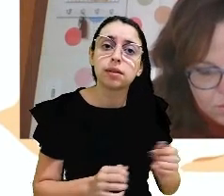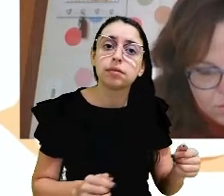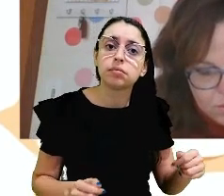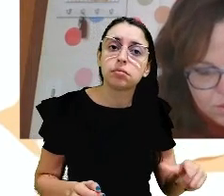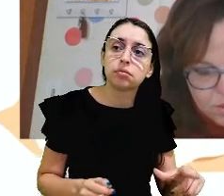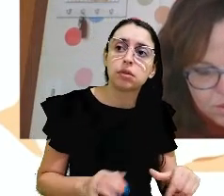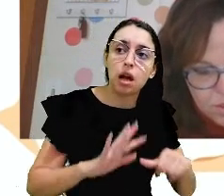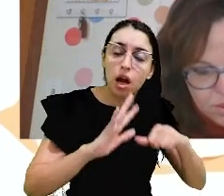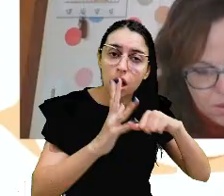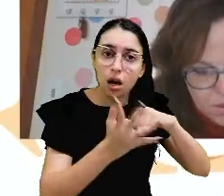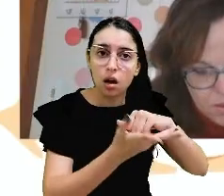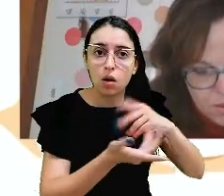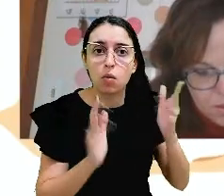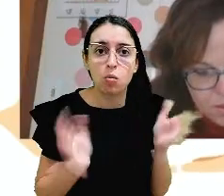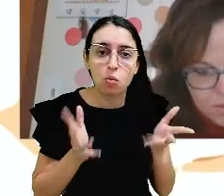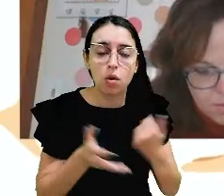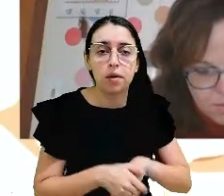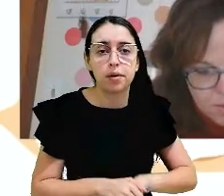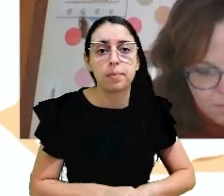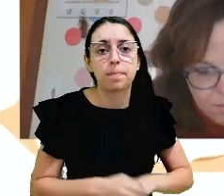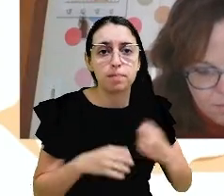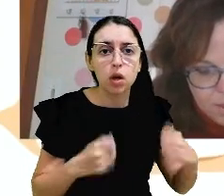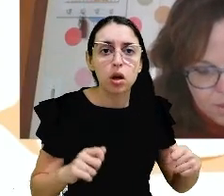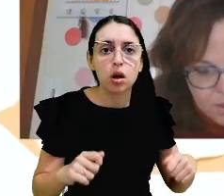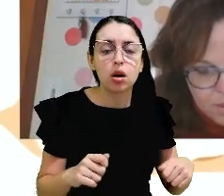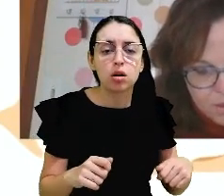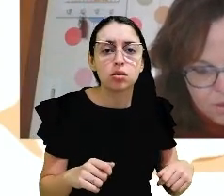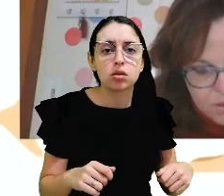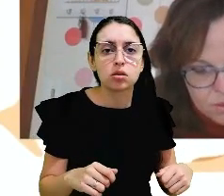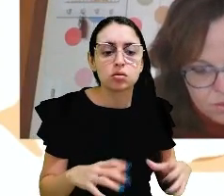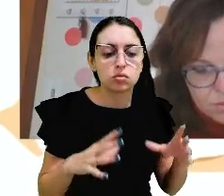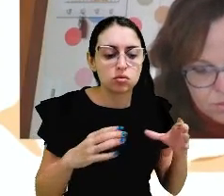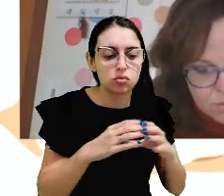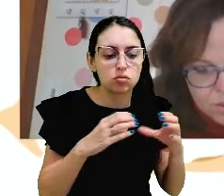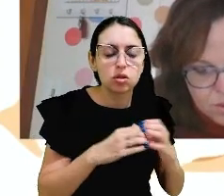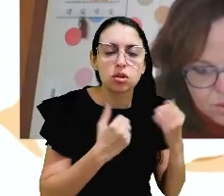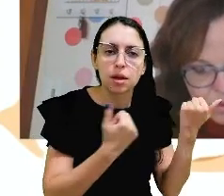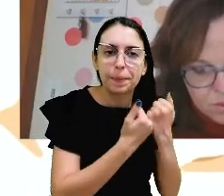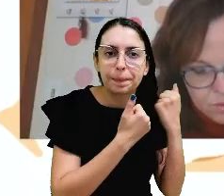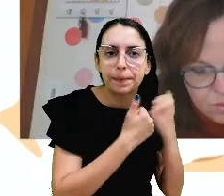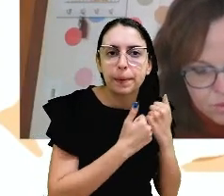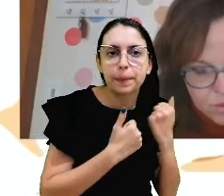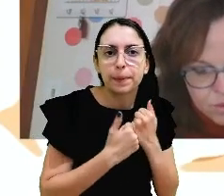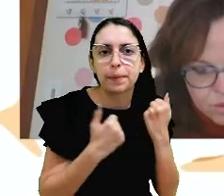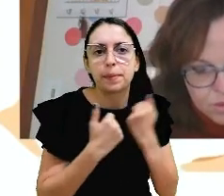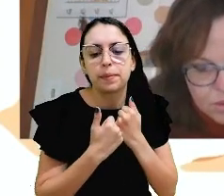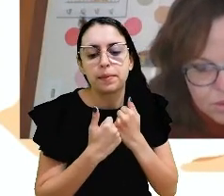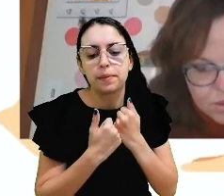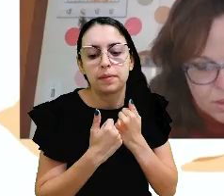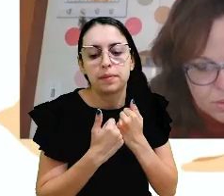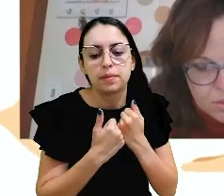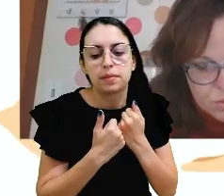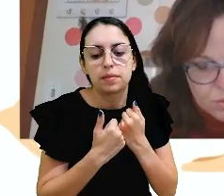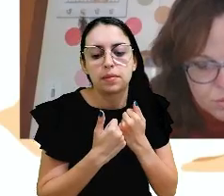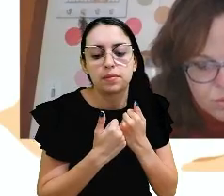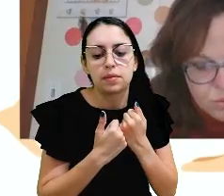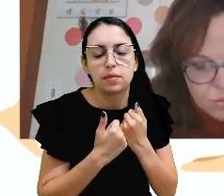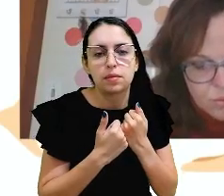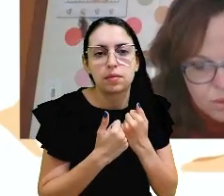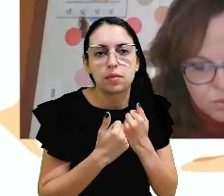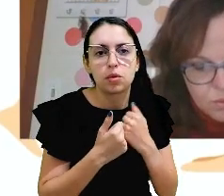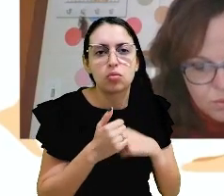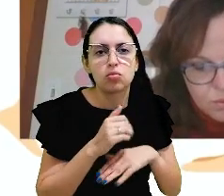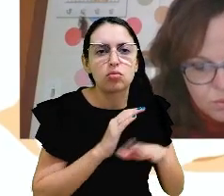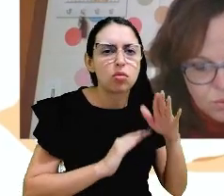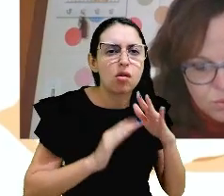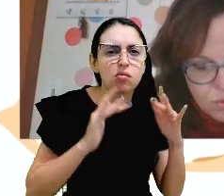isolamento social, a gente poder contar com pequenas bolhas de apoio, né? A gente poder contar com convívio nem